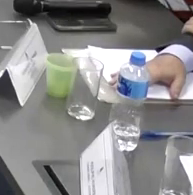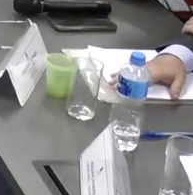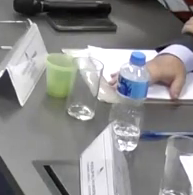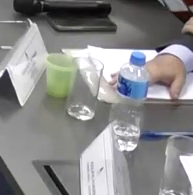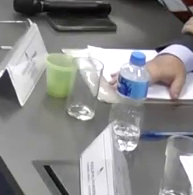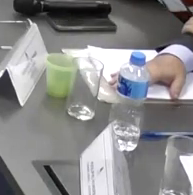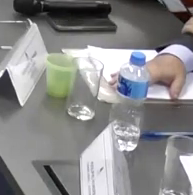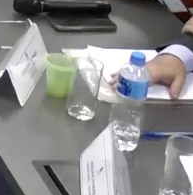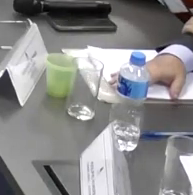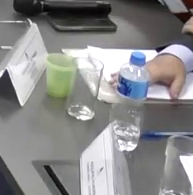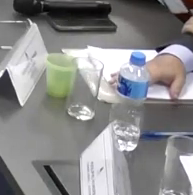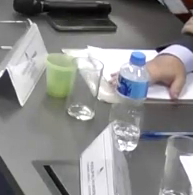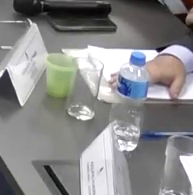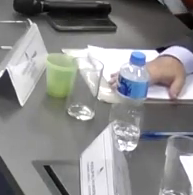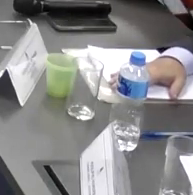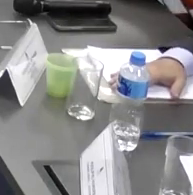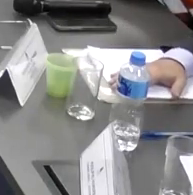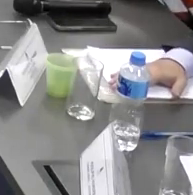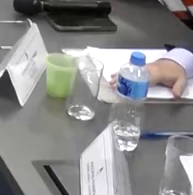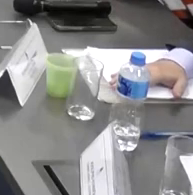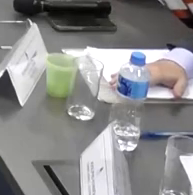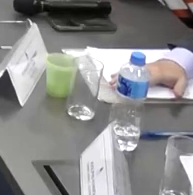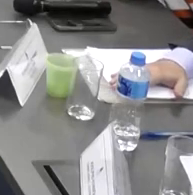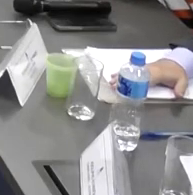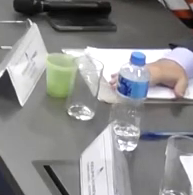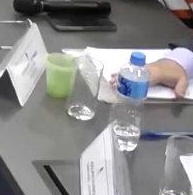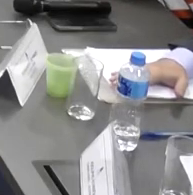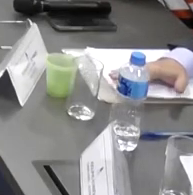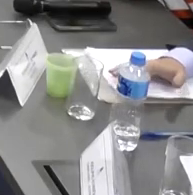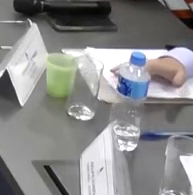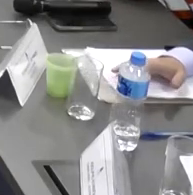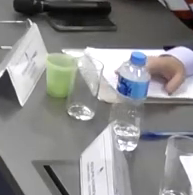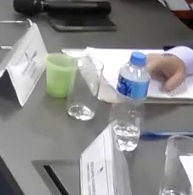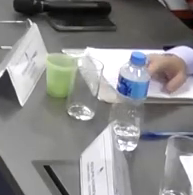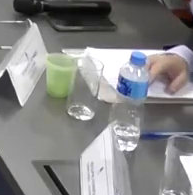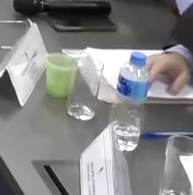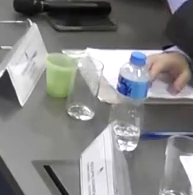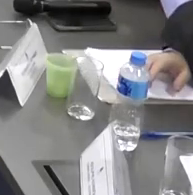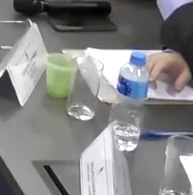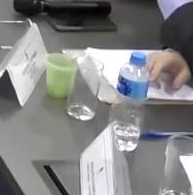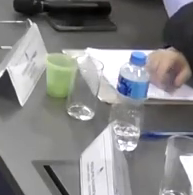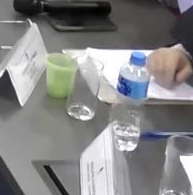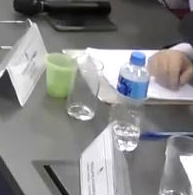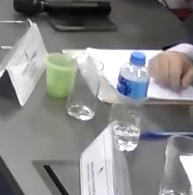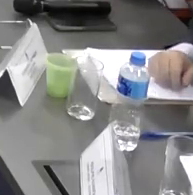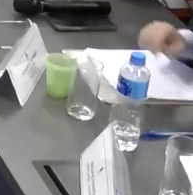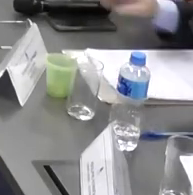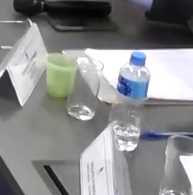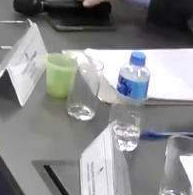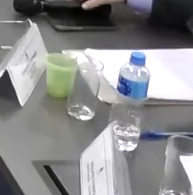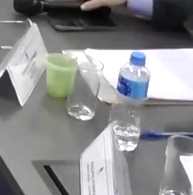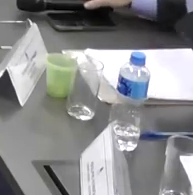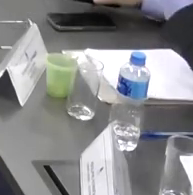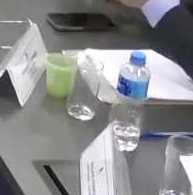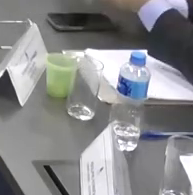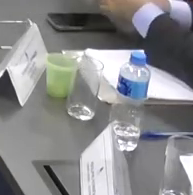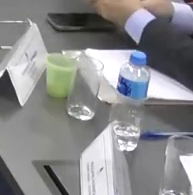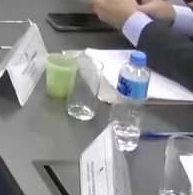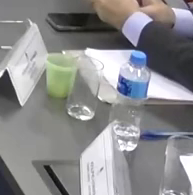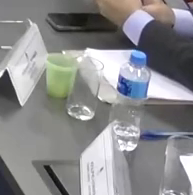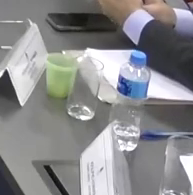pouco mais de um mês mas fica aqui o registro que quiserem fazer uso da palavra agora Ou na próxima Conselheiro